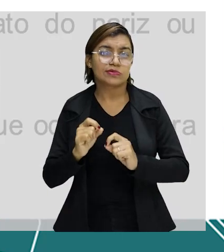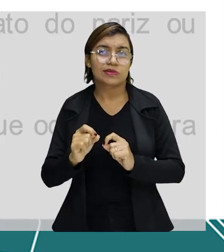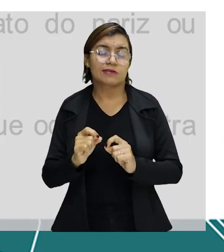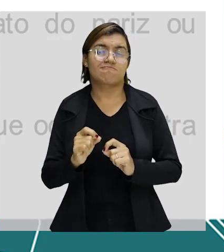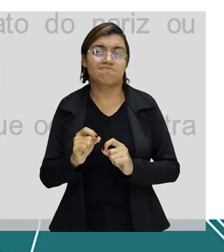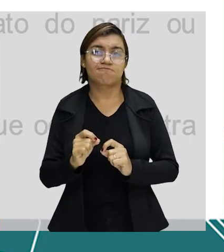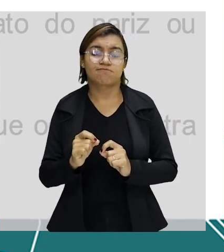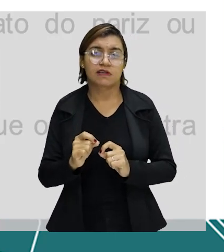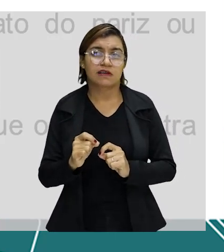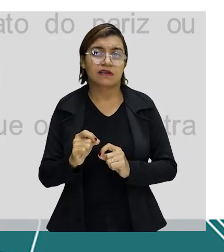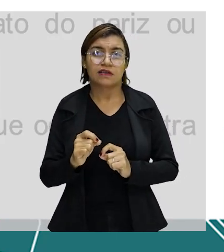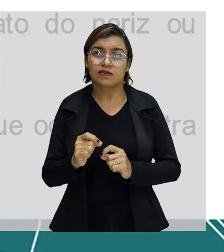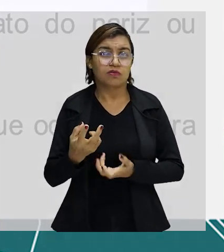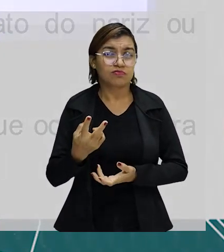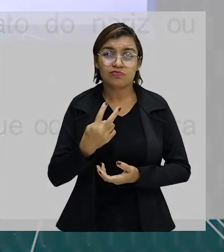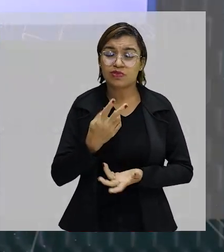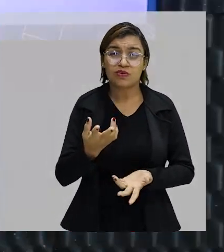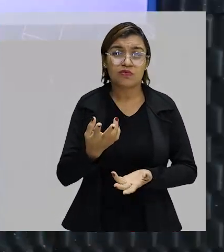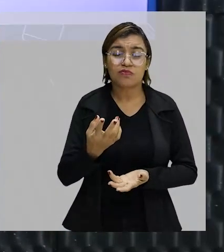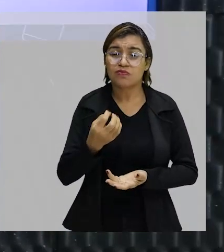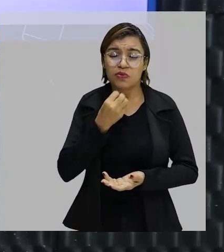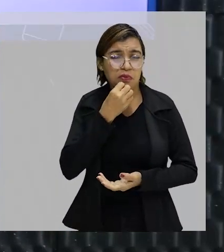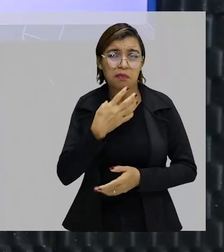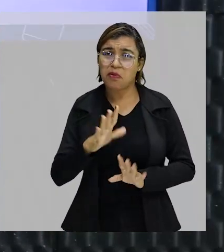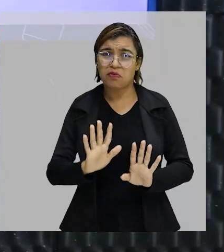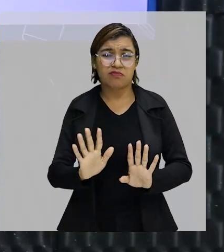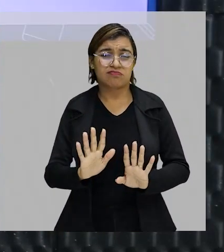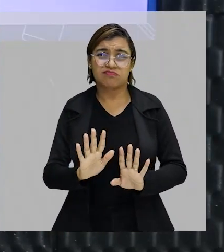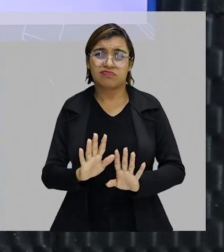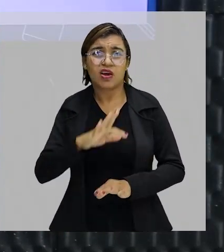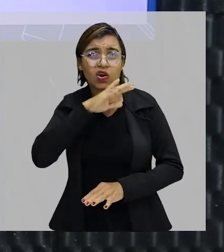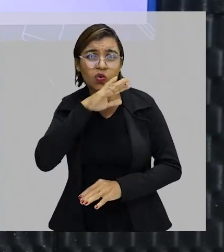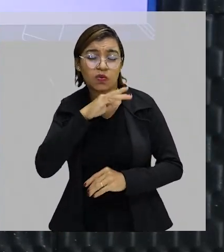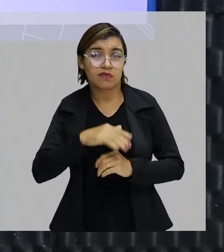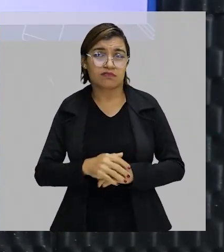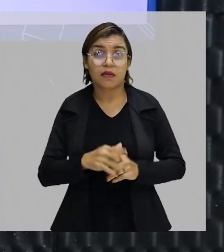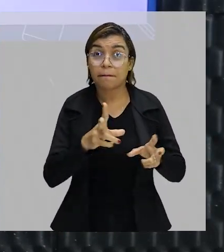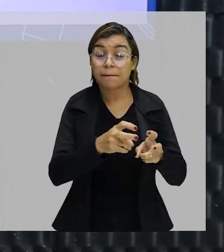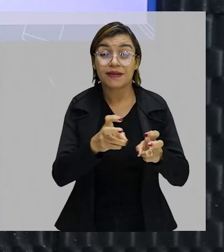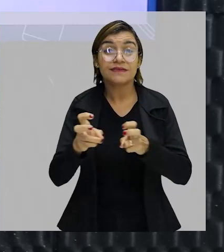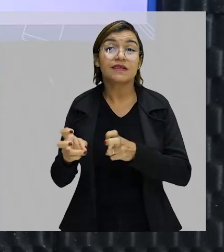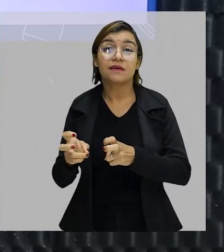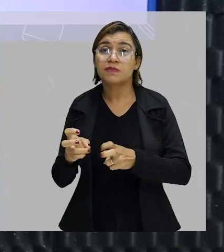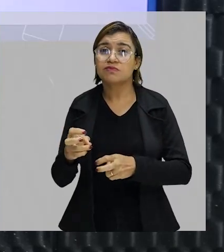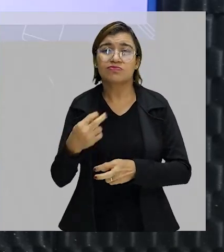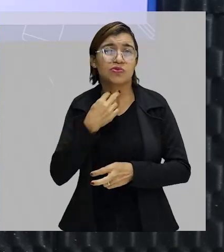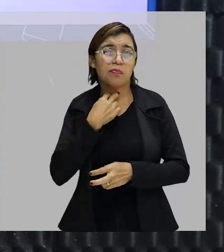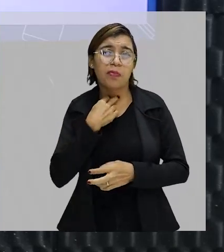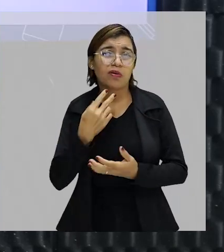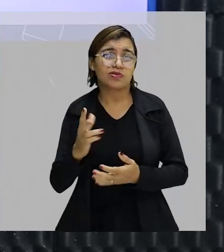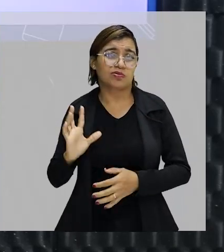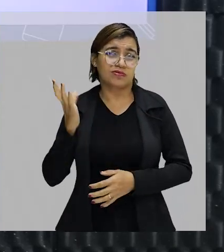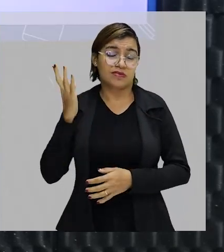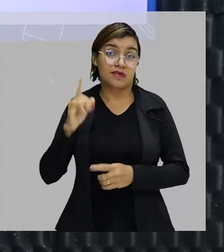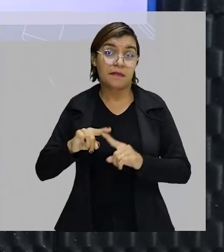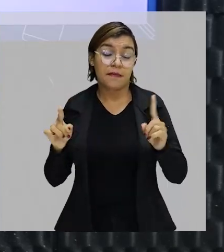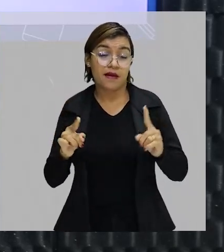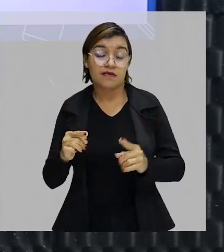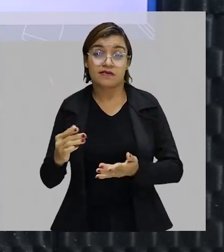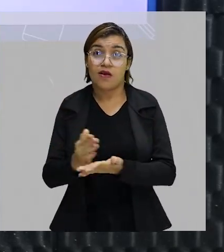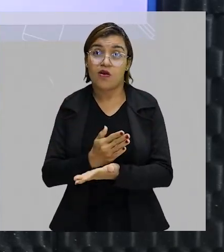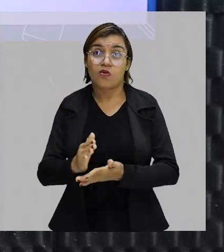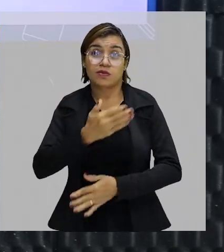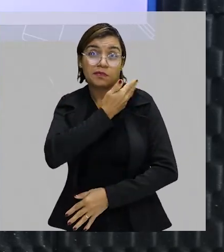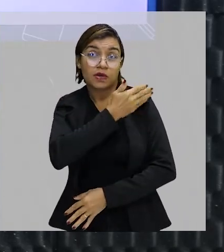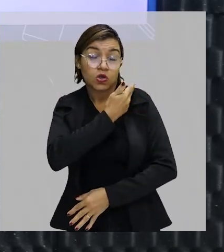ser algo que não é positivo. É uma coisa que a gente percebe, mas que não deveria ser assim. E um desses preconceitos que é